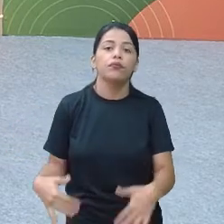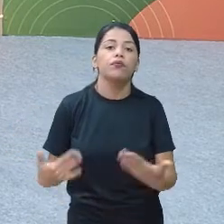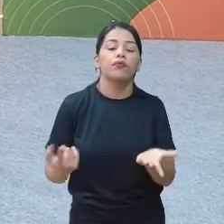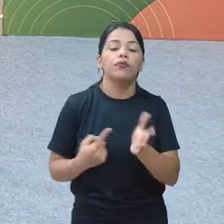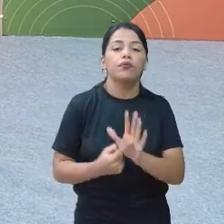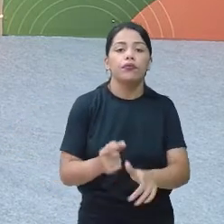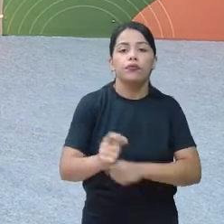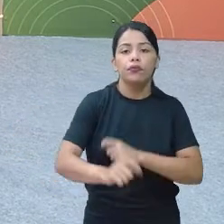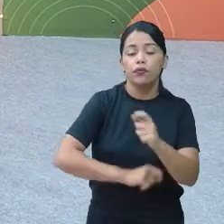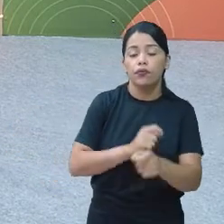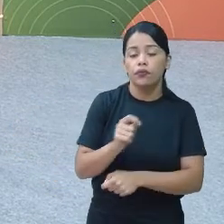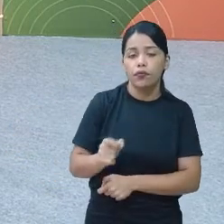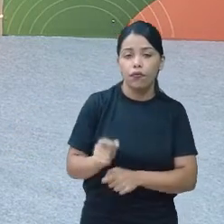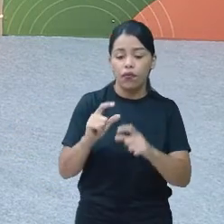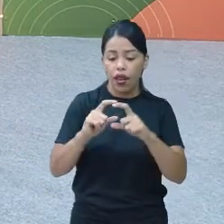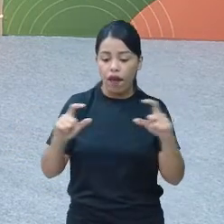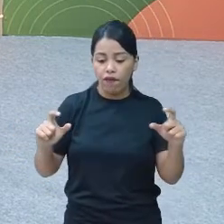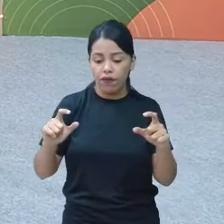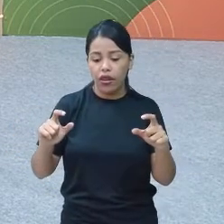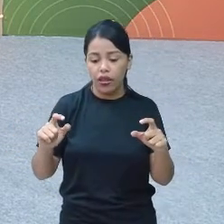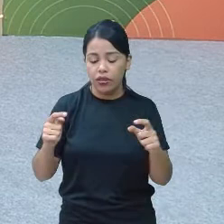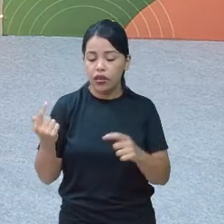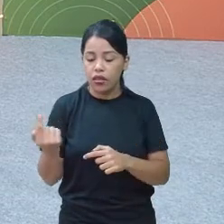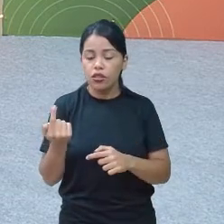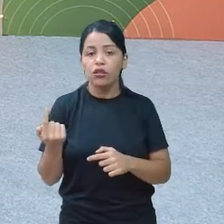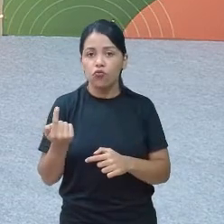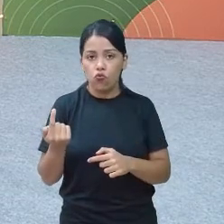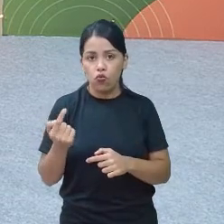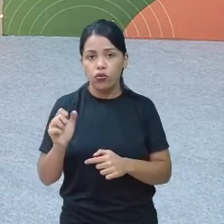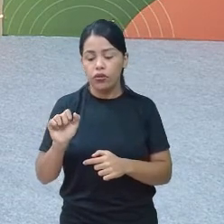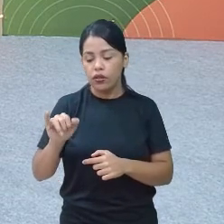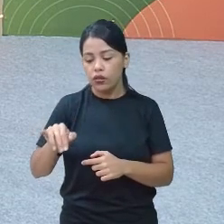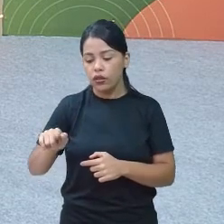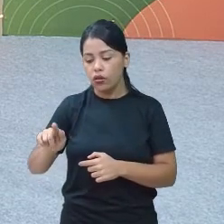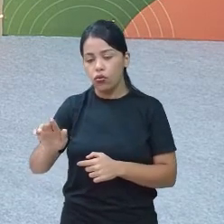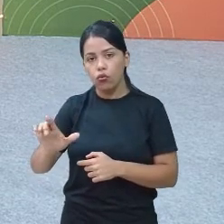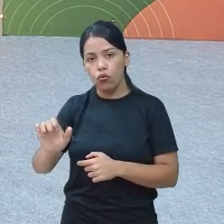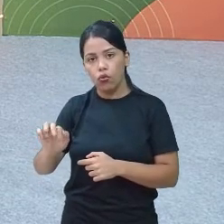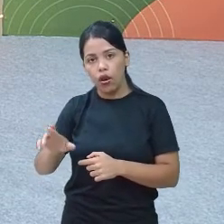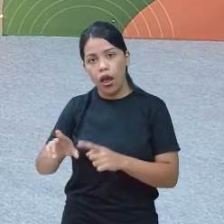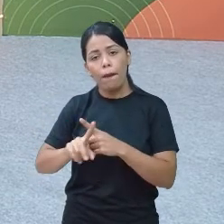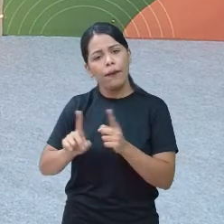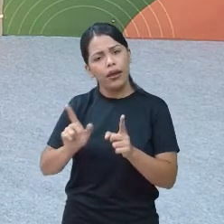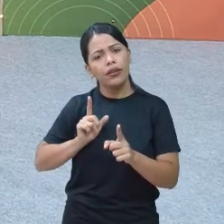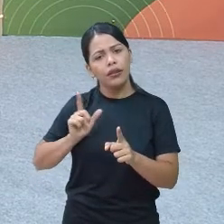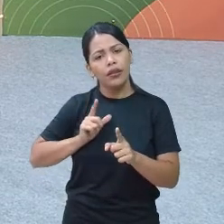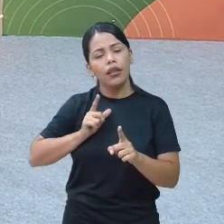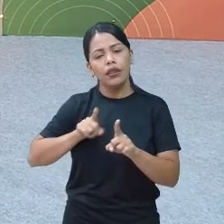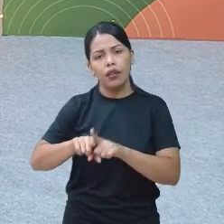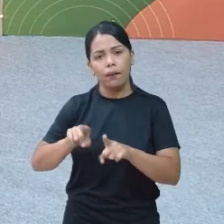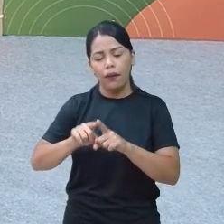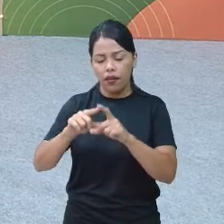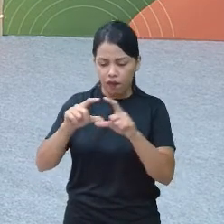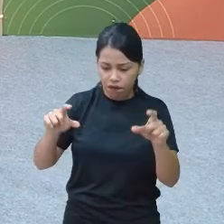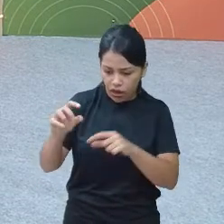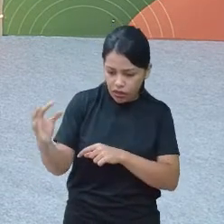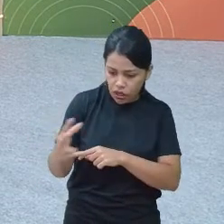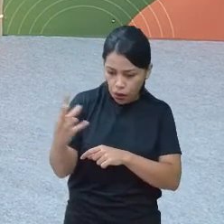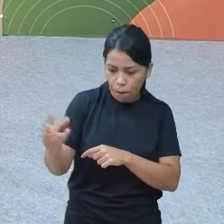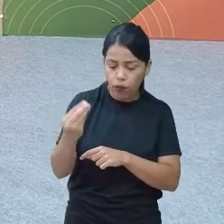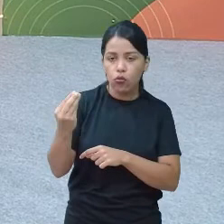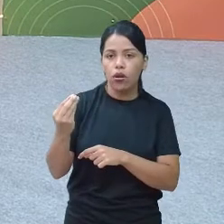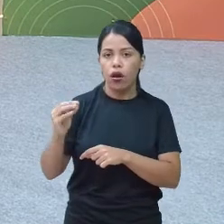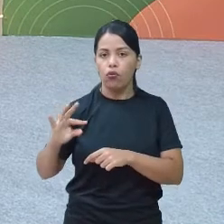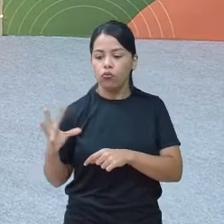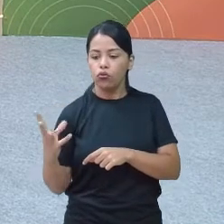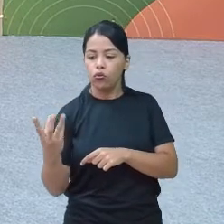que é singular, como essa de cima, mas ele também vai aparecer em frases que estão no plural. Como é o caso desse outro exemplo que eu